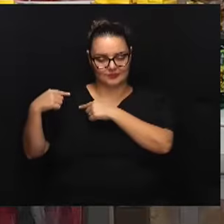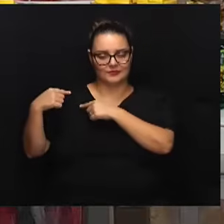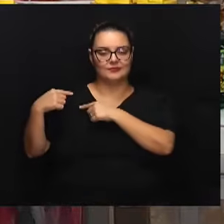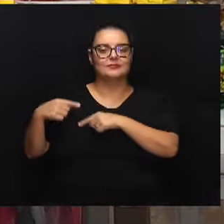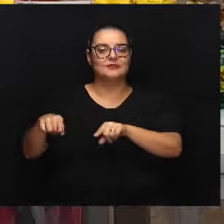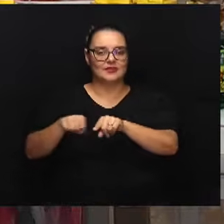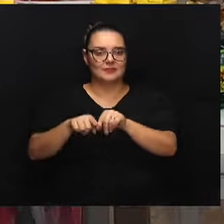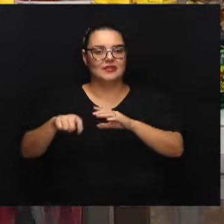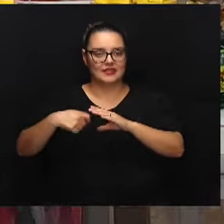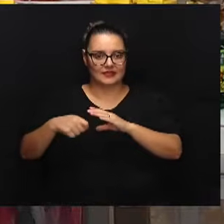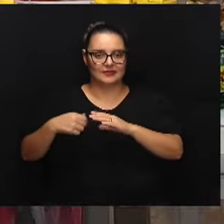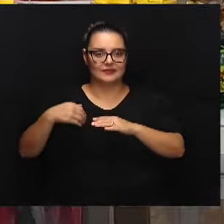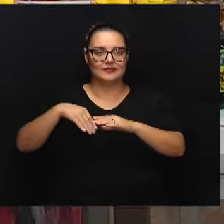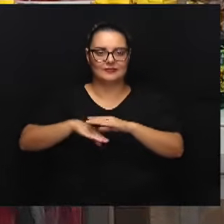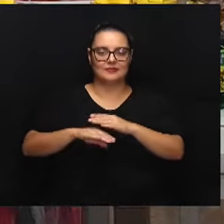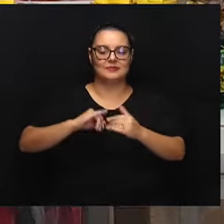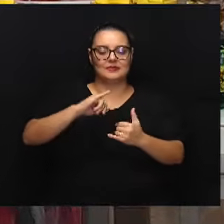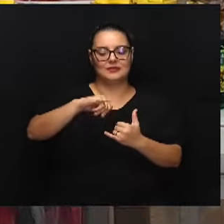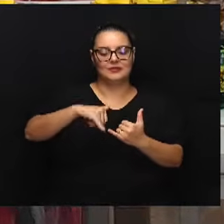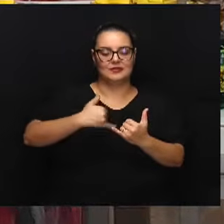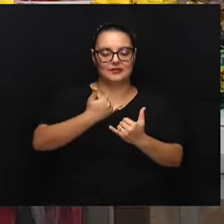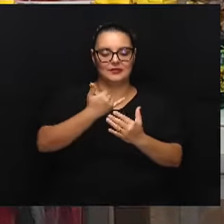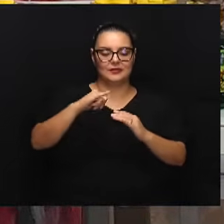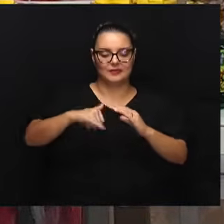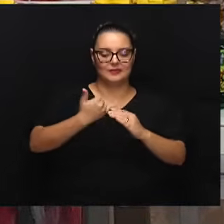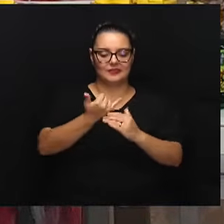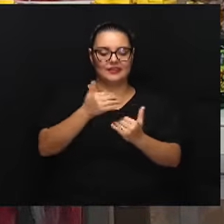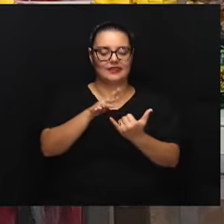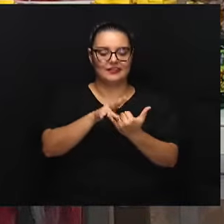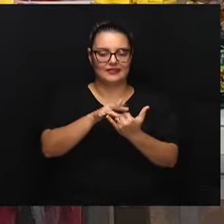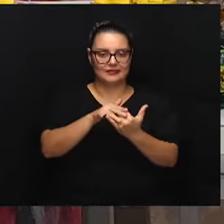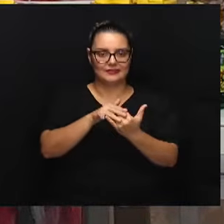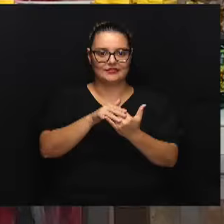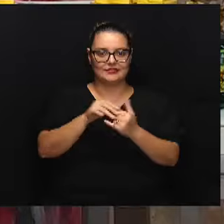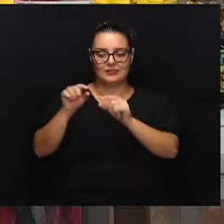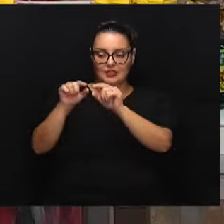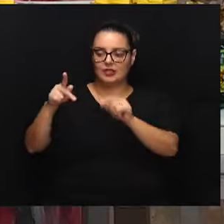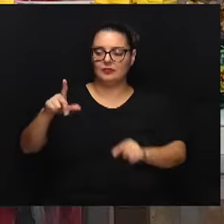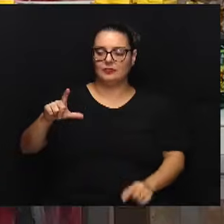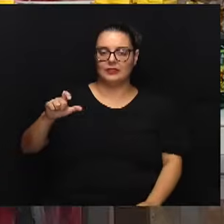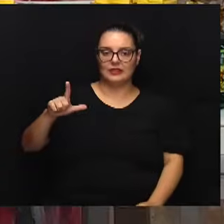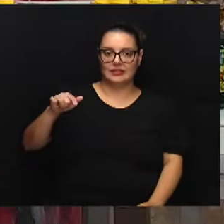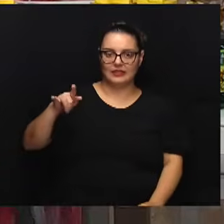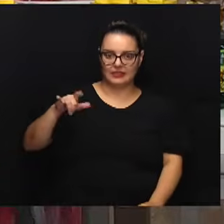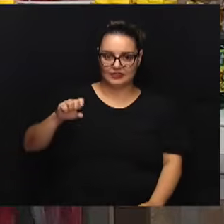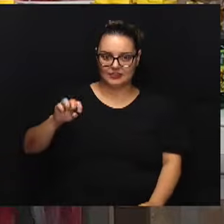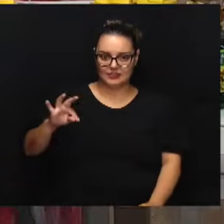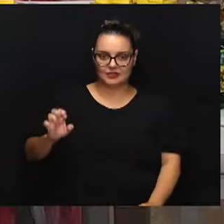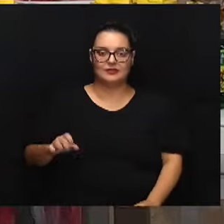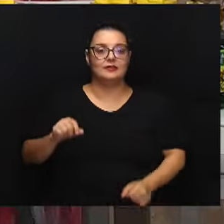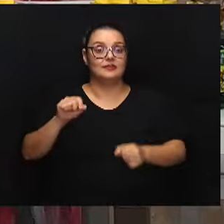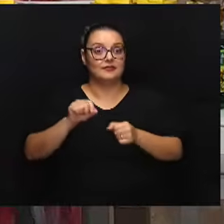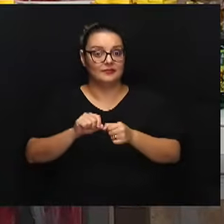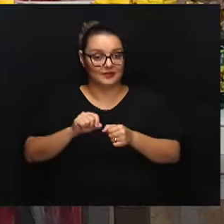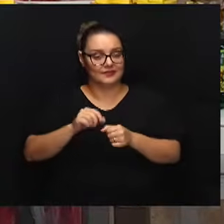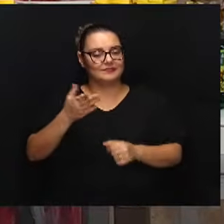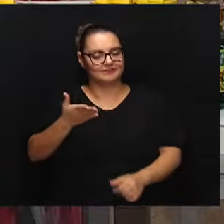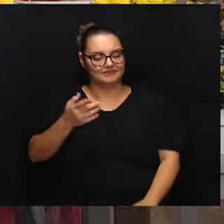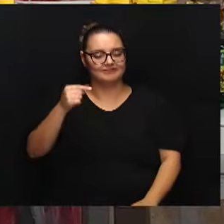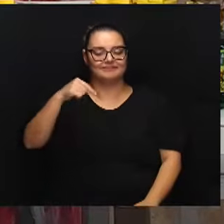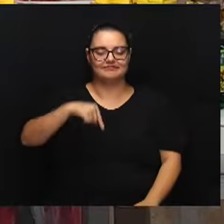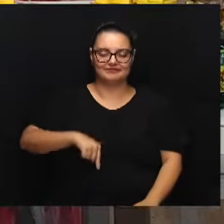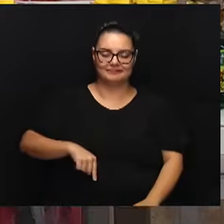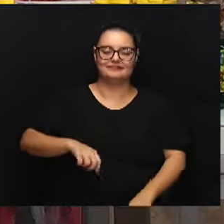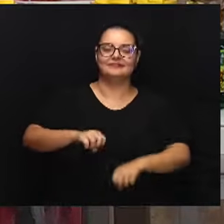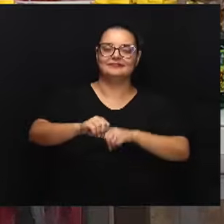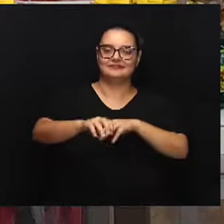nosso canal do YouTube, TV Câmara Campinas. Vai lá na aba da playlist e coloque Faça Você Mesmo, que vai ter essa super